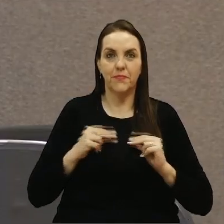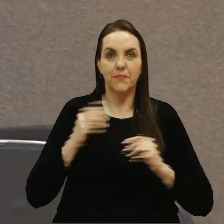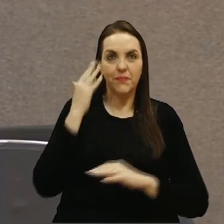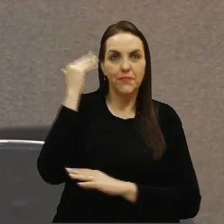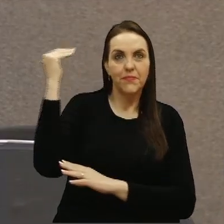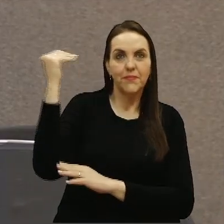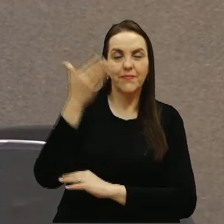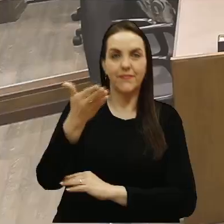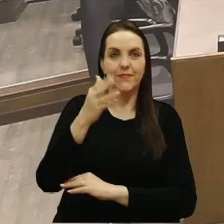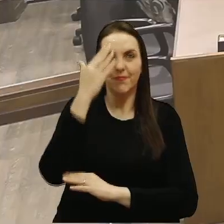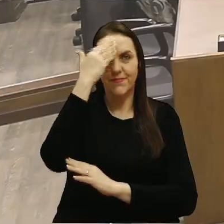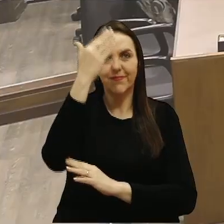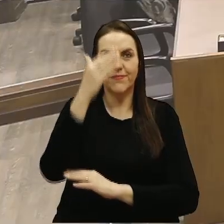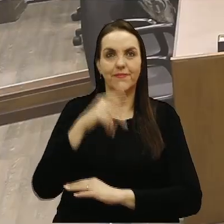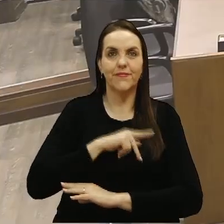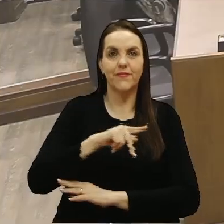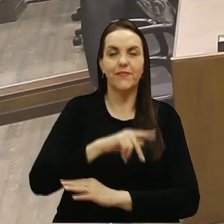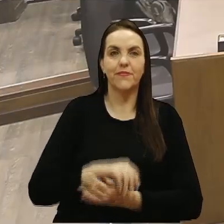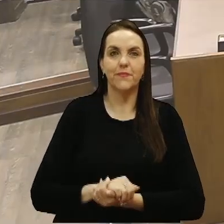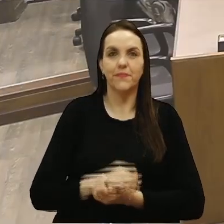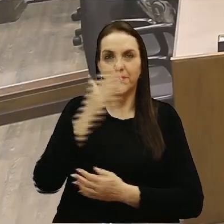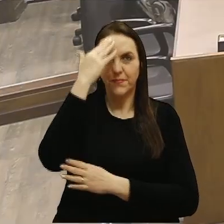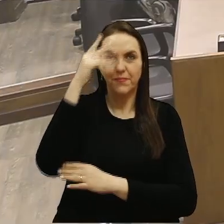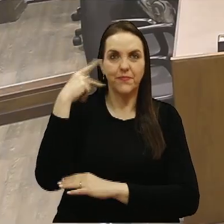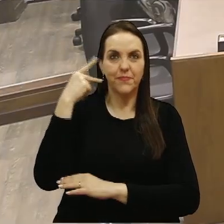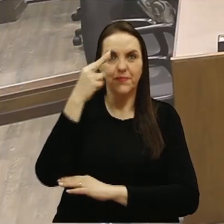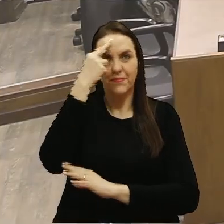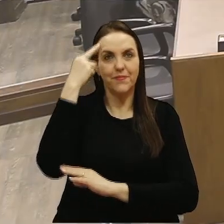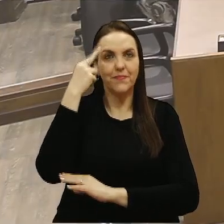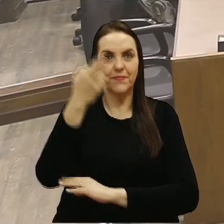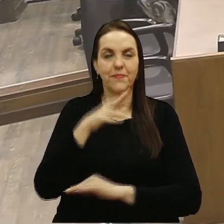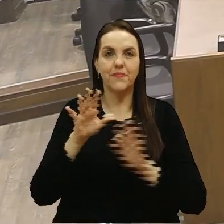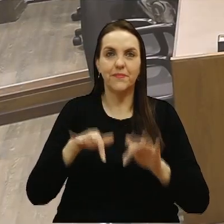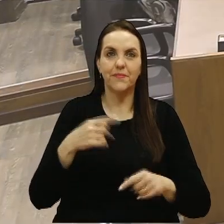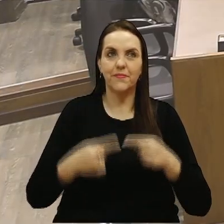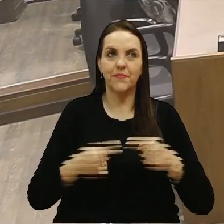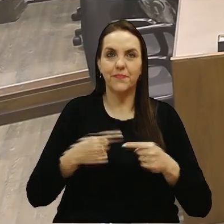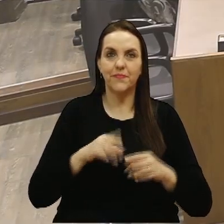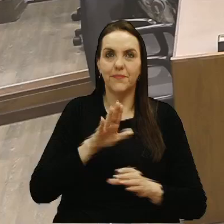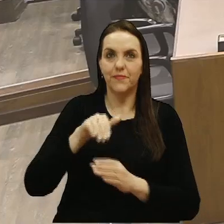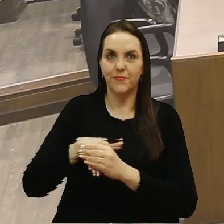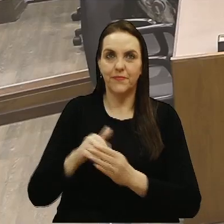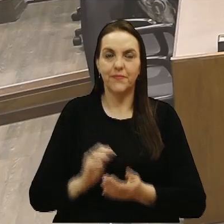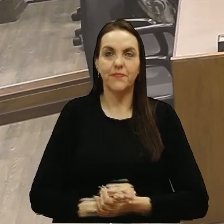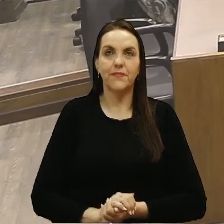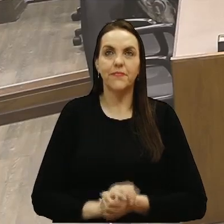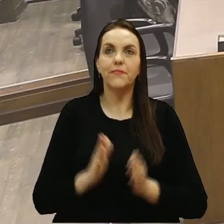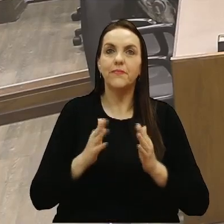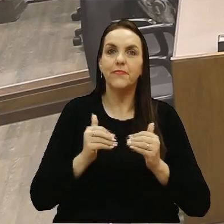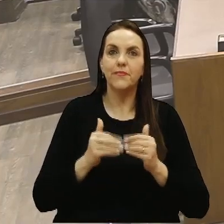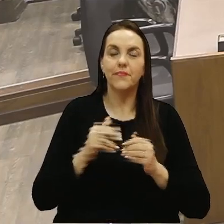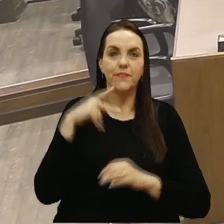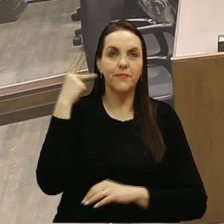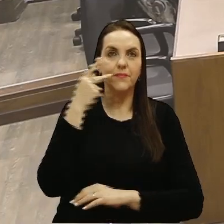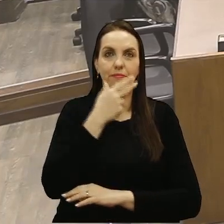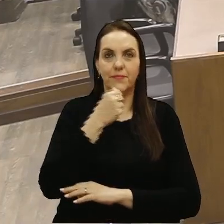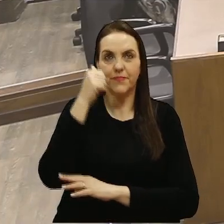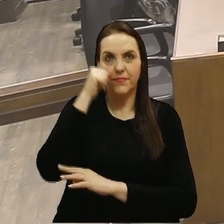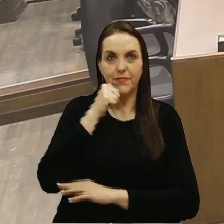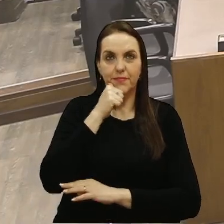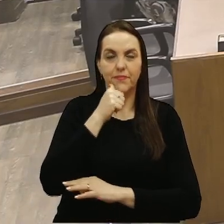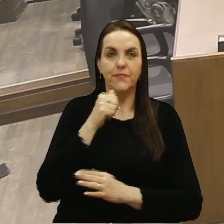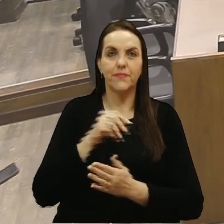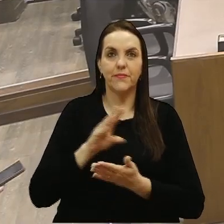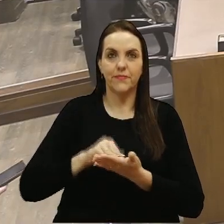sucesso. Obrigado, presidente. Obrigado, vereador Rafael Bueno. Encerrada a discussão, em votação, solicito às vereadoras e vereadores que